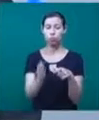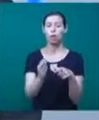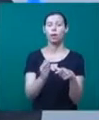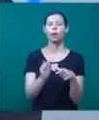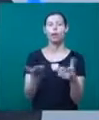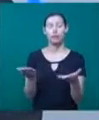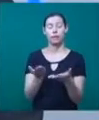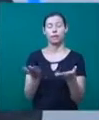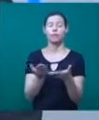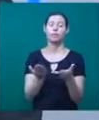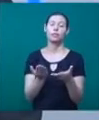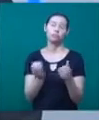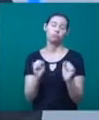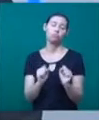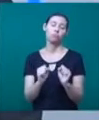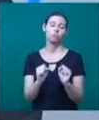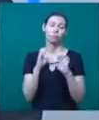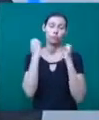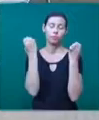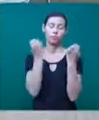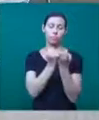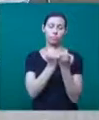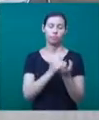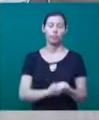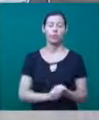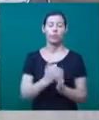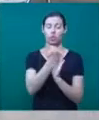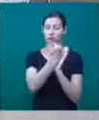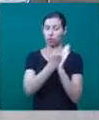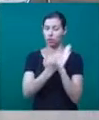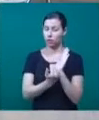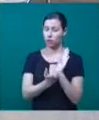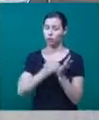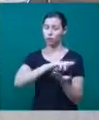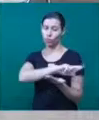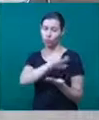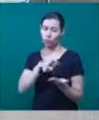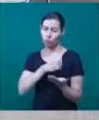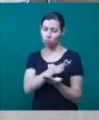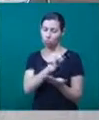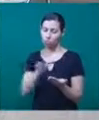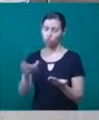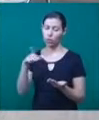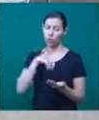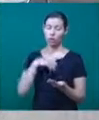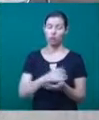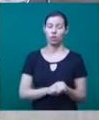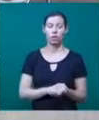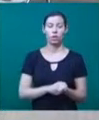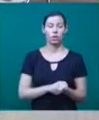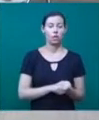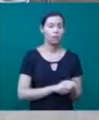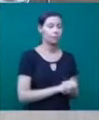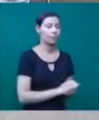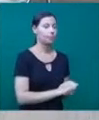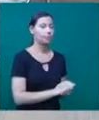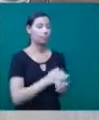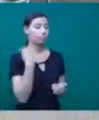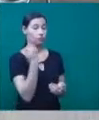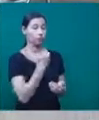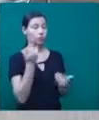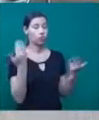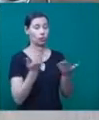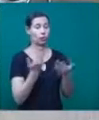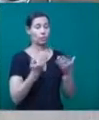a programação atende todos os segmentos. Isso é muito importante, principalmente nesse momento que a gente fala de crise política, econômica, e a gente sabe